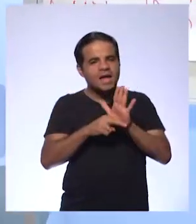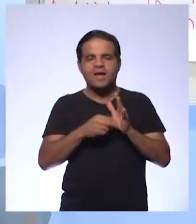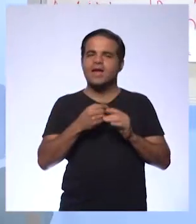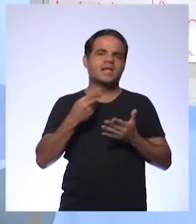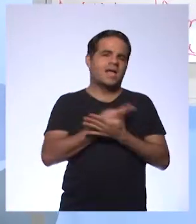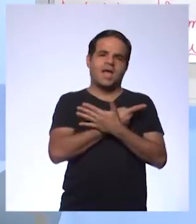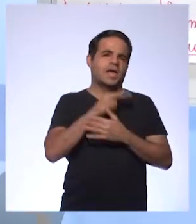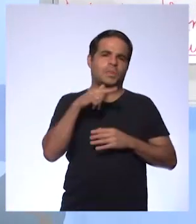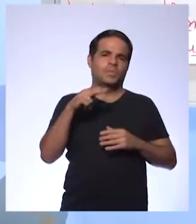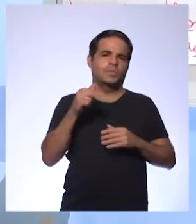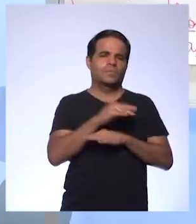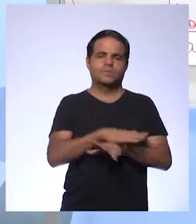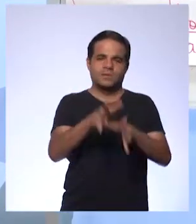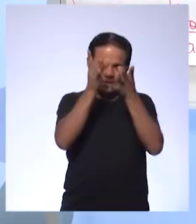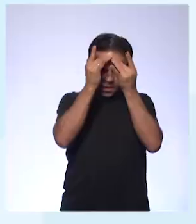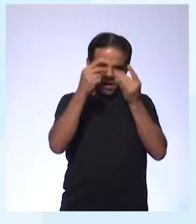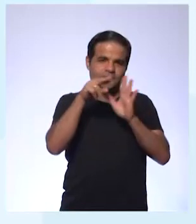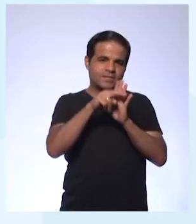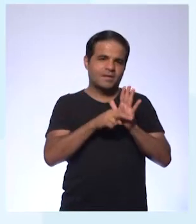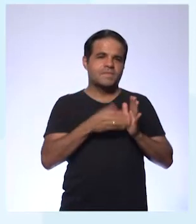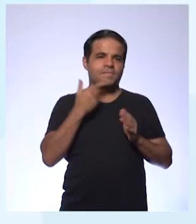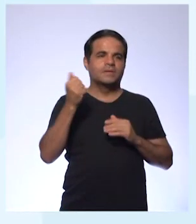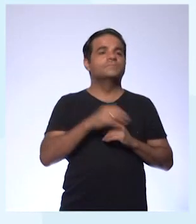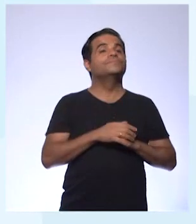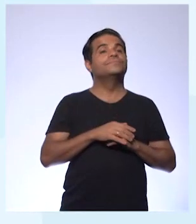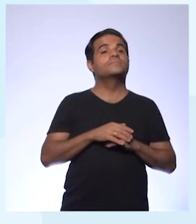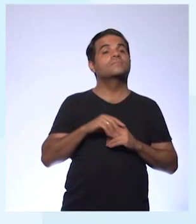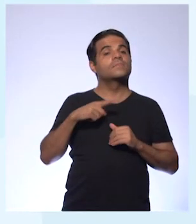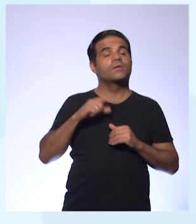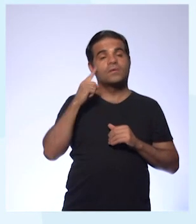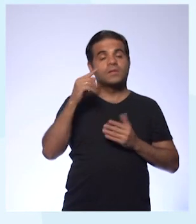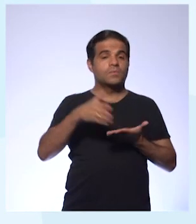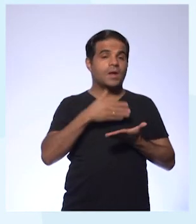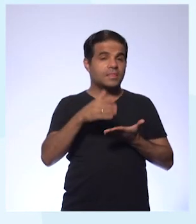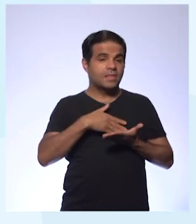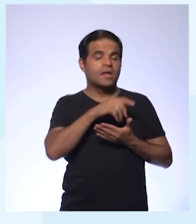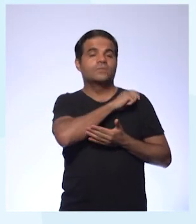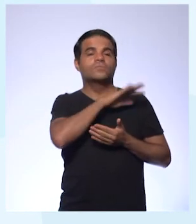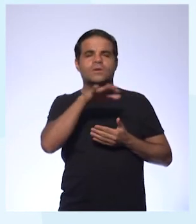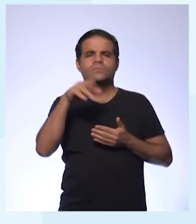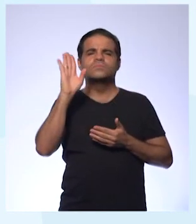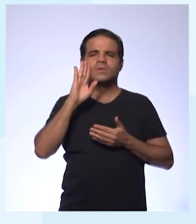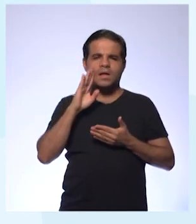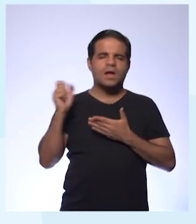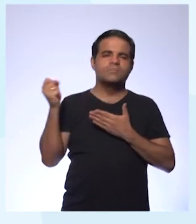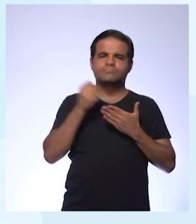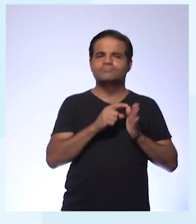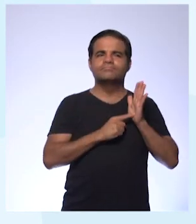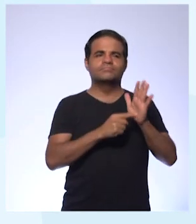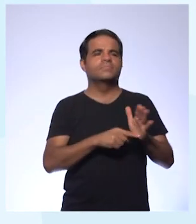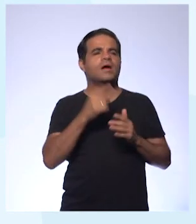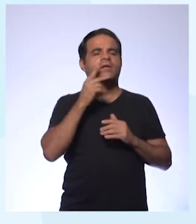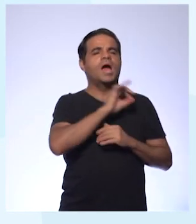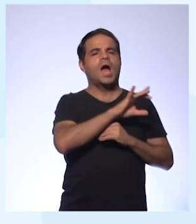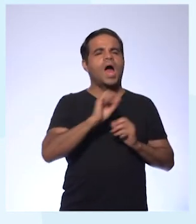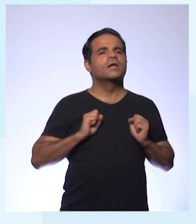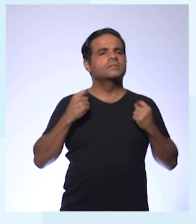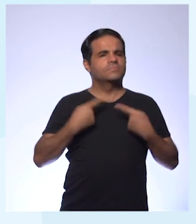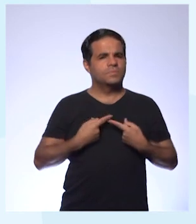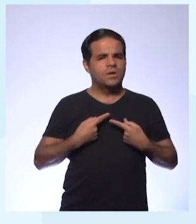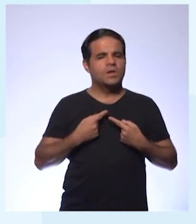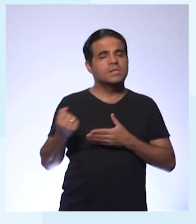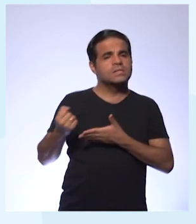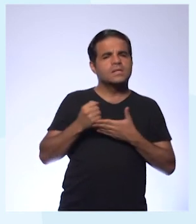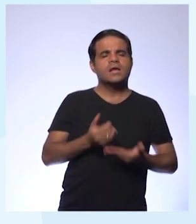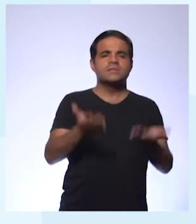bom? Se liga nessa. Está lá no caderno do aluno, achei legal trazer. Cada ser humano traz dentro de si